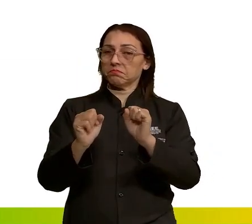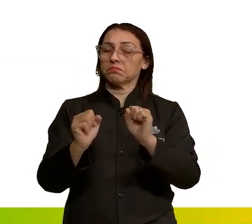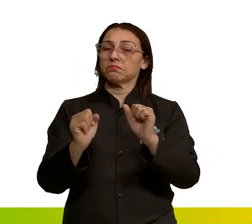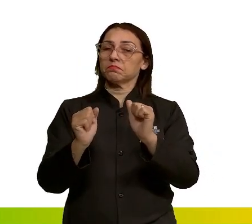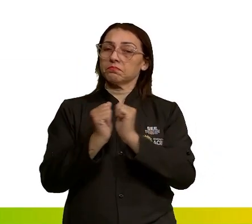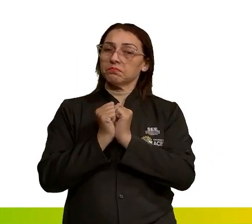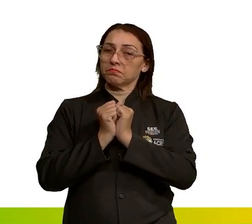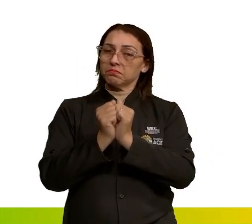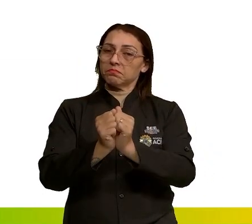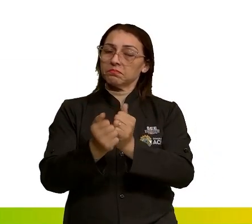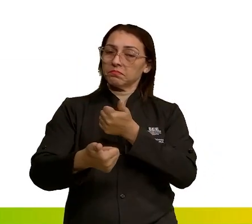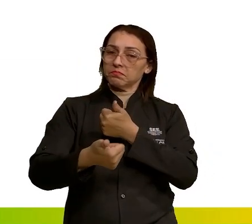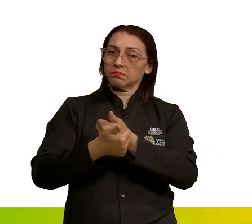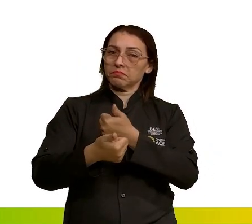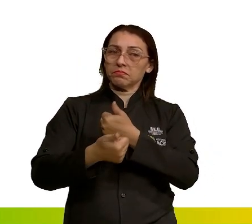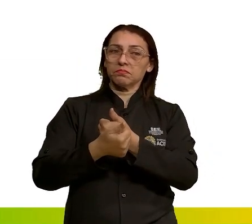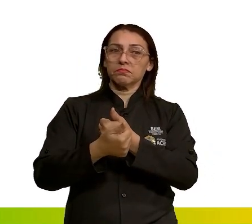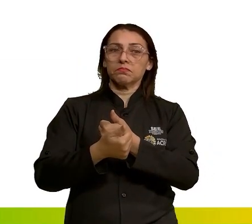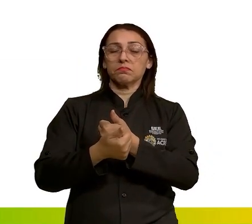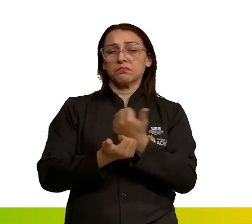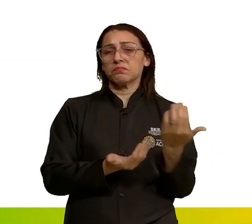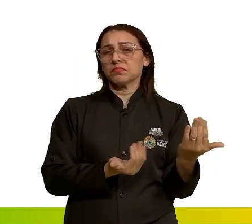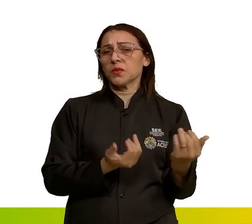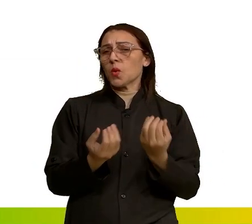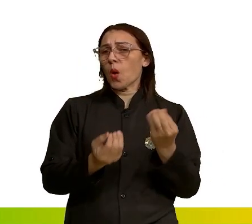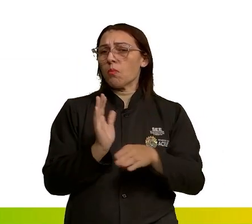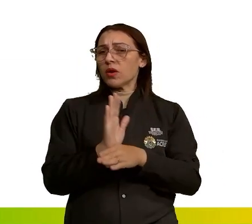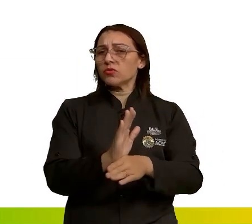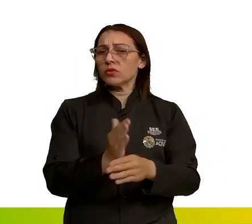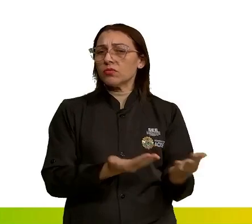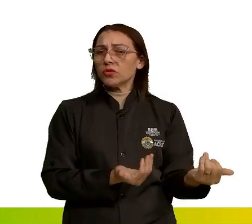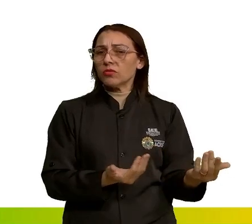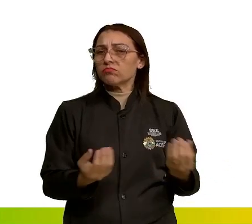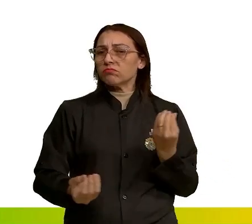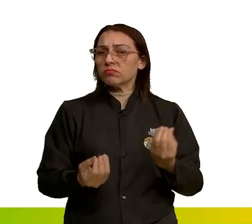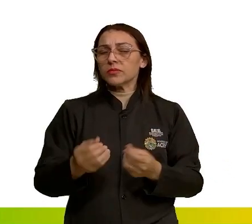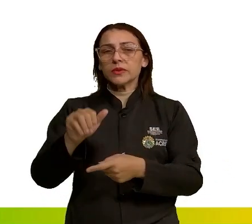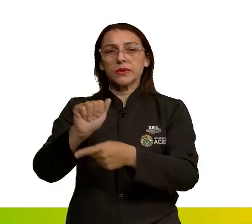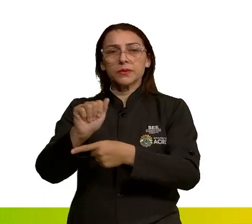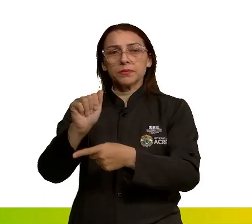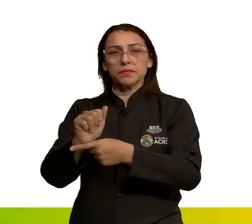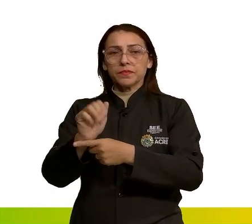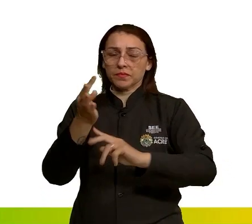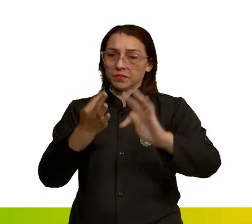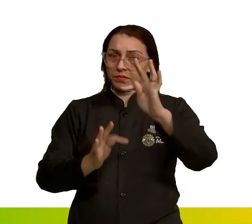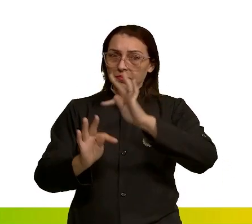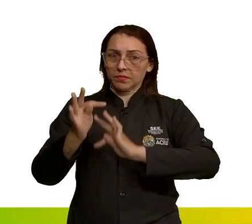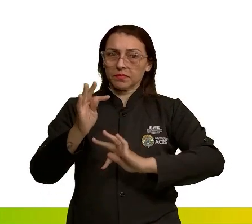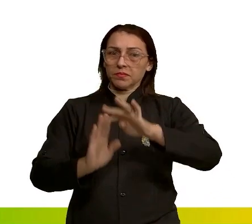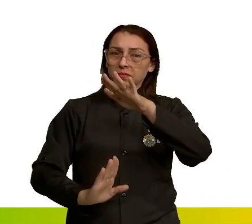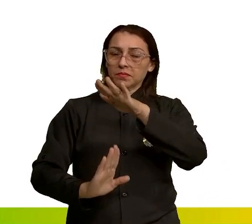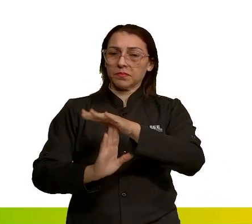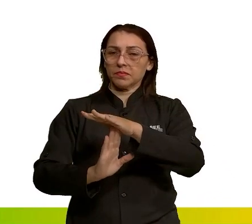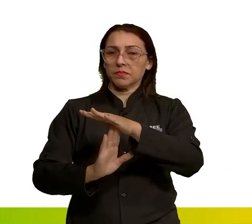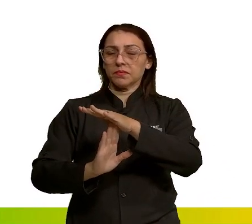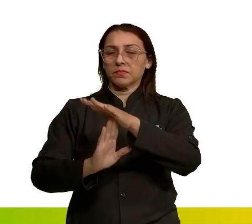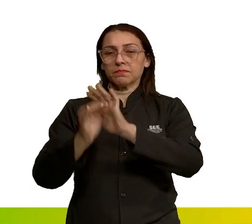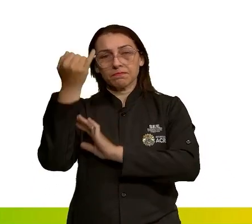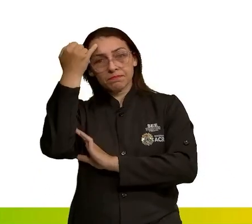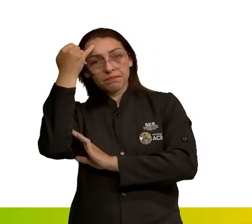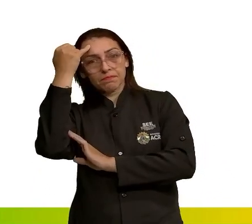uma aliada para os jovens? Então, letra A. A